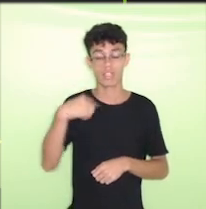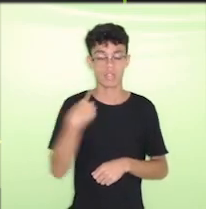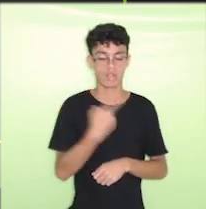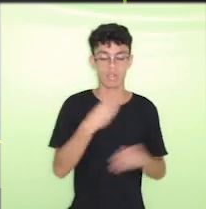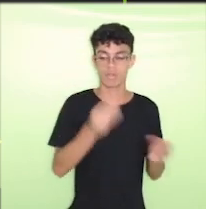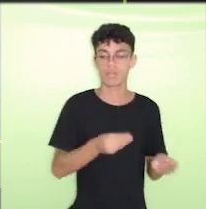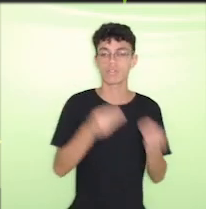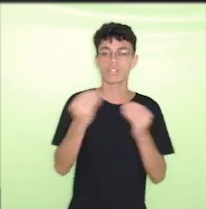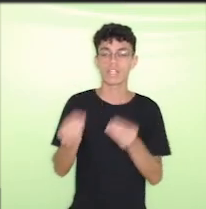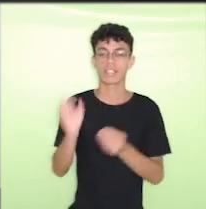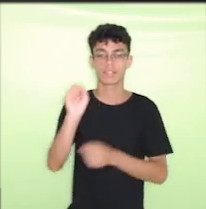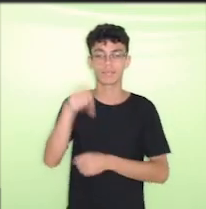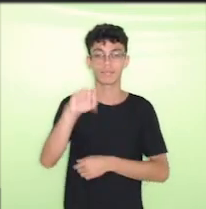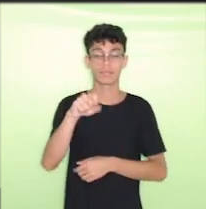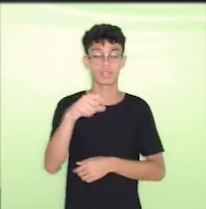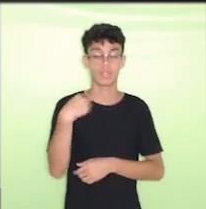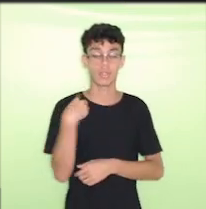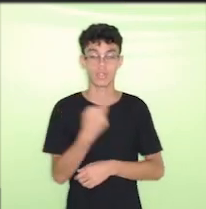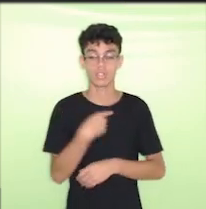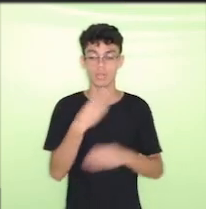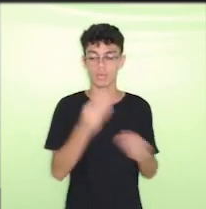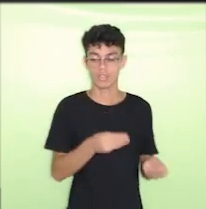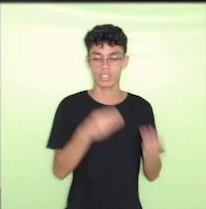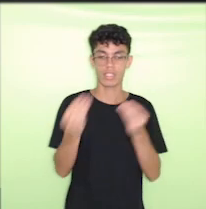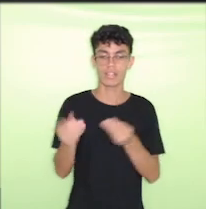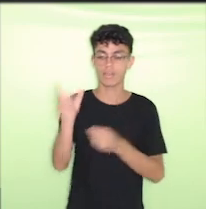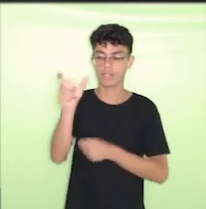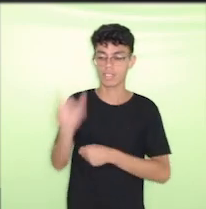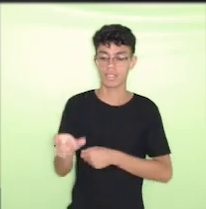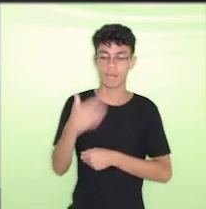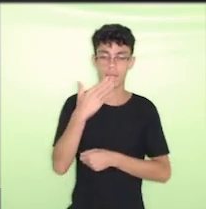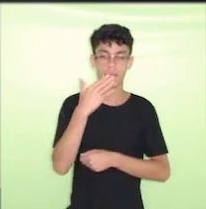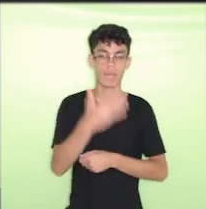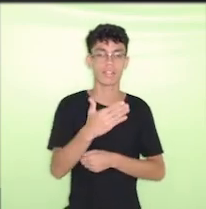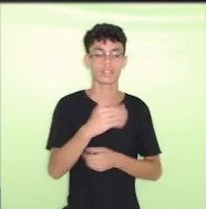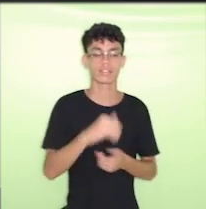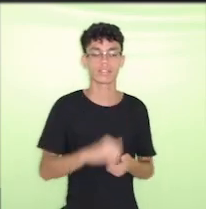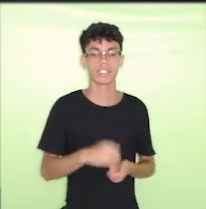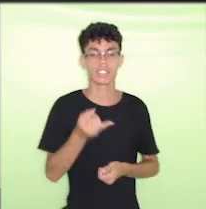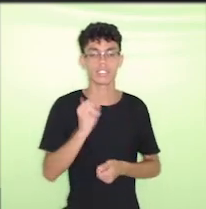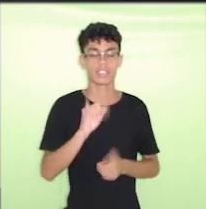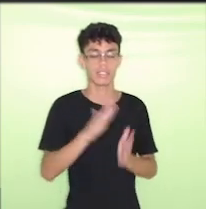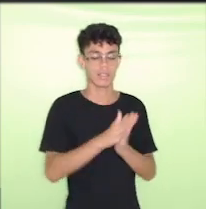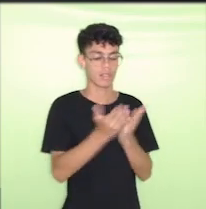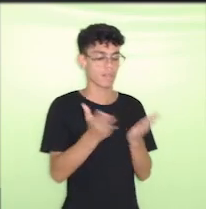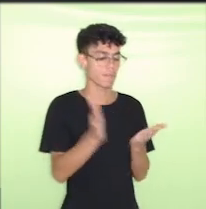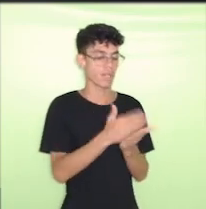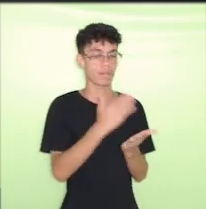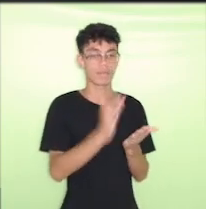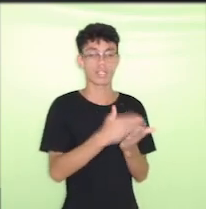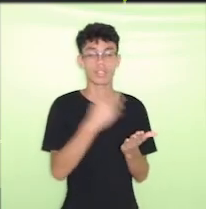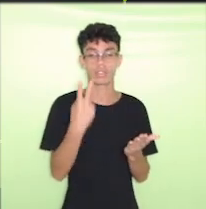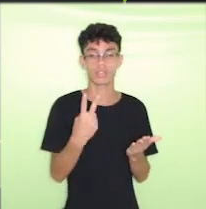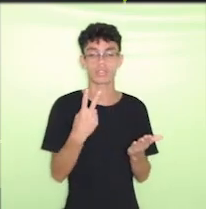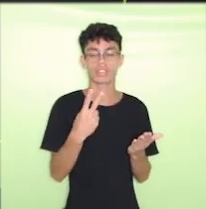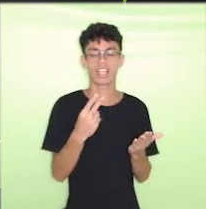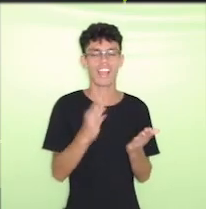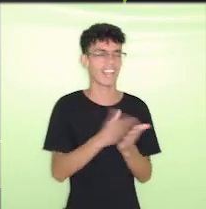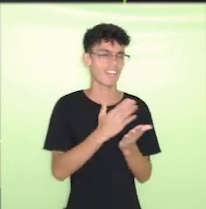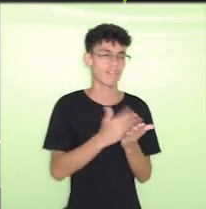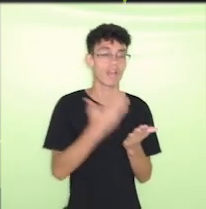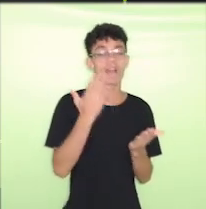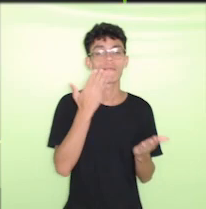vamos. Sim, nós também lhe daremos. Vamos. Agora, se eu pudesse ter 2 livros. Livros.